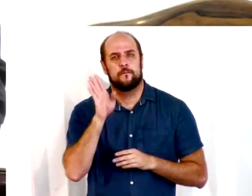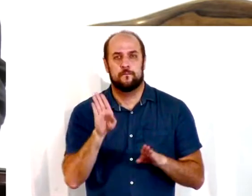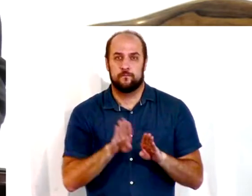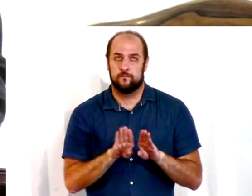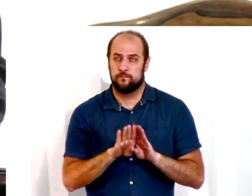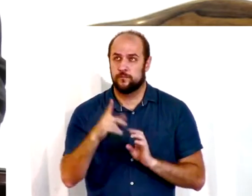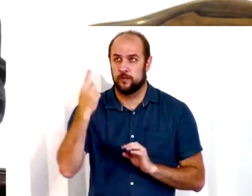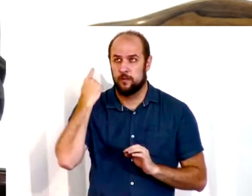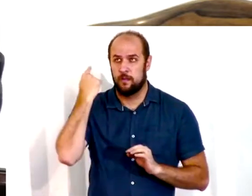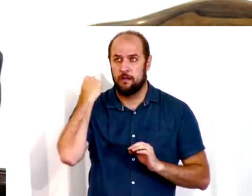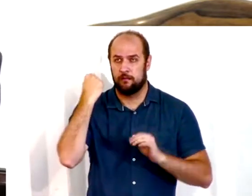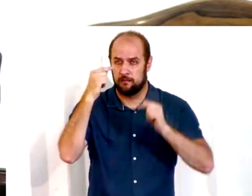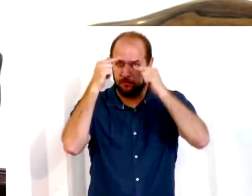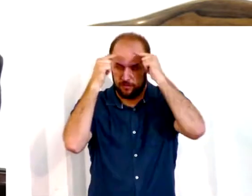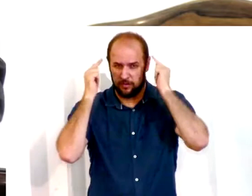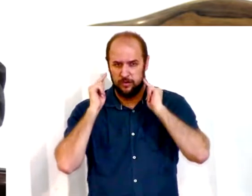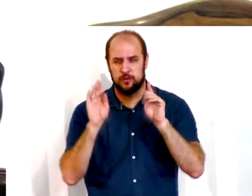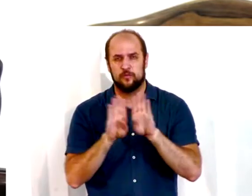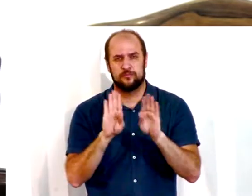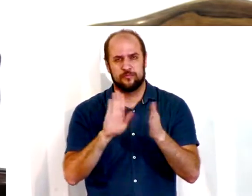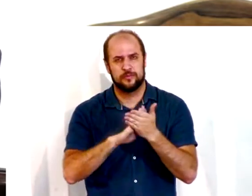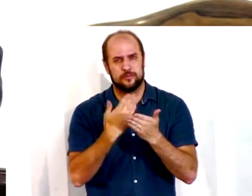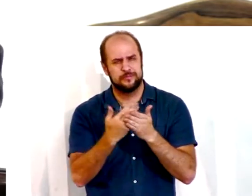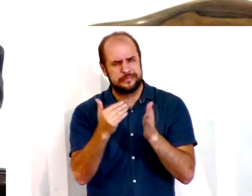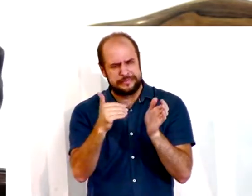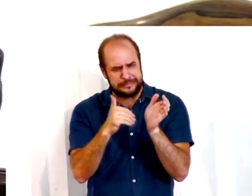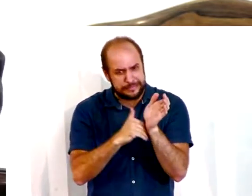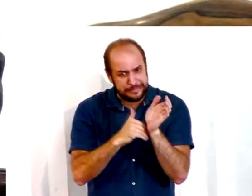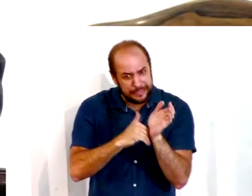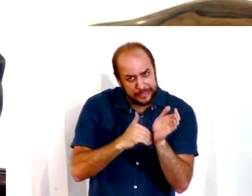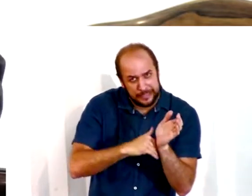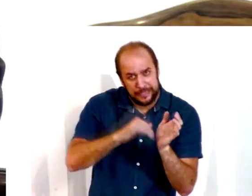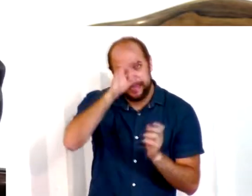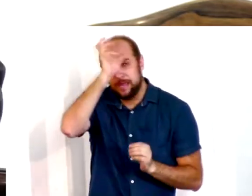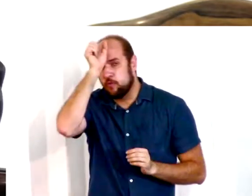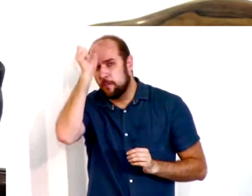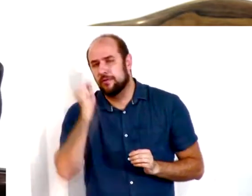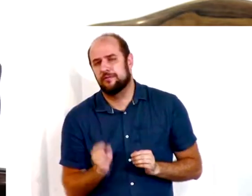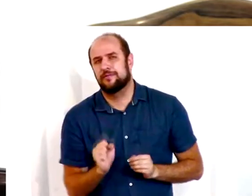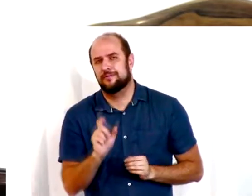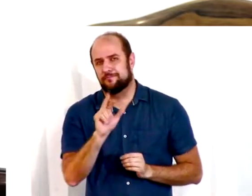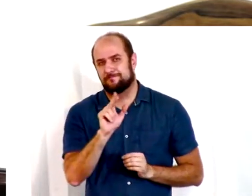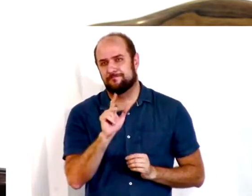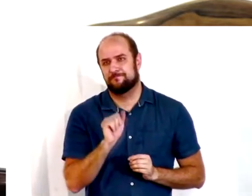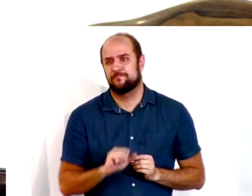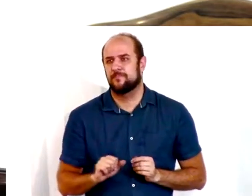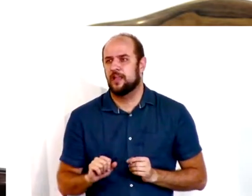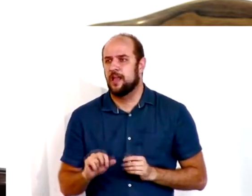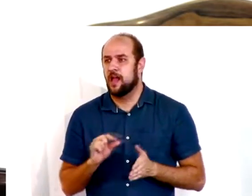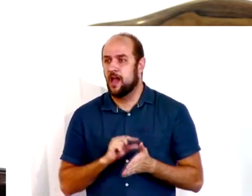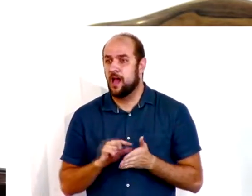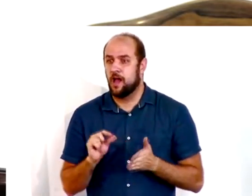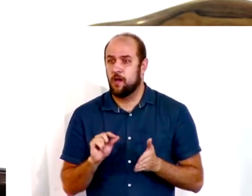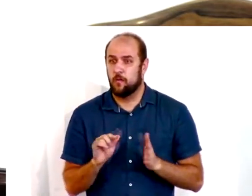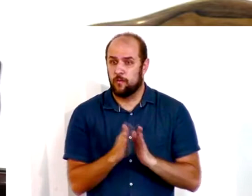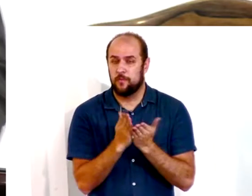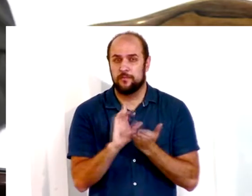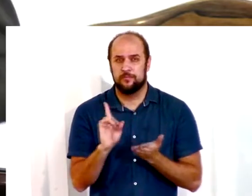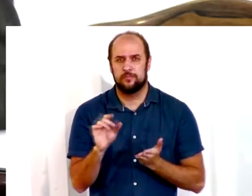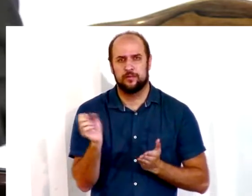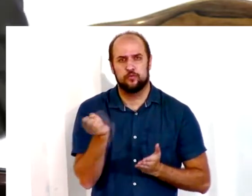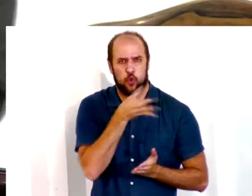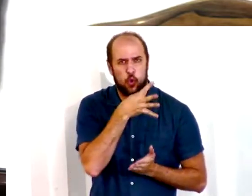no original também traduzido como segredo aprendido. Inclusive a NVI traz essa